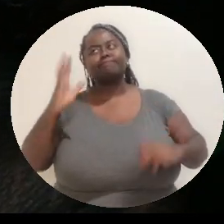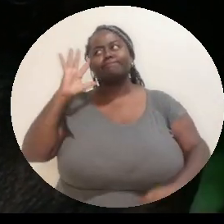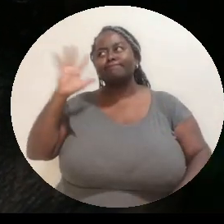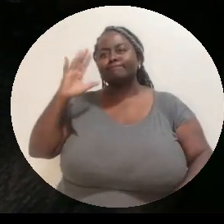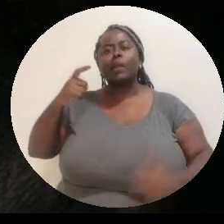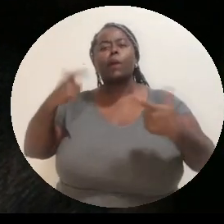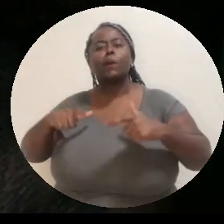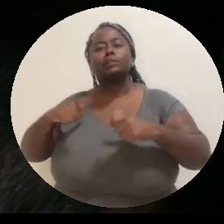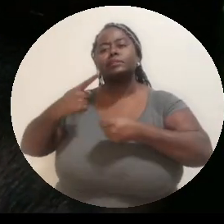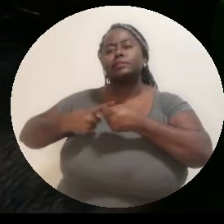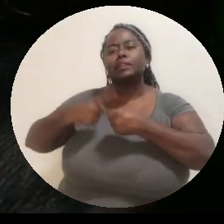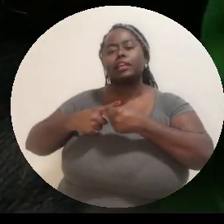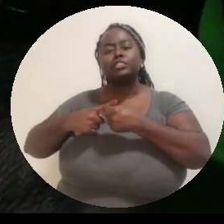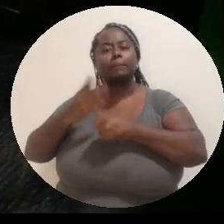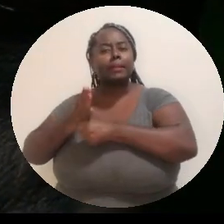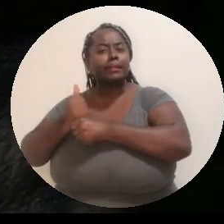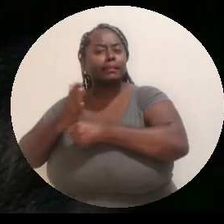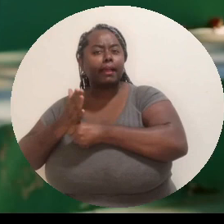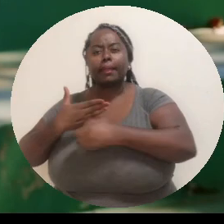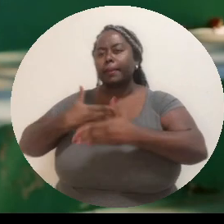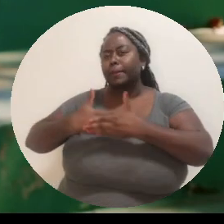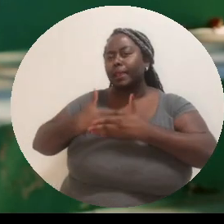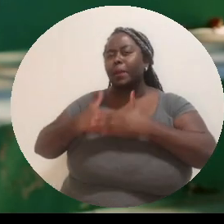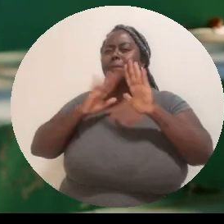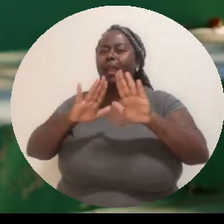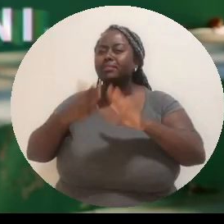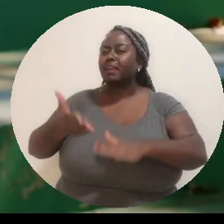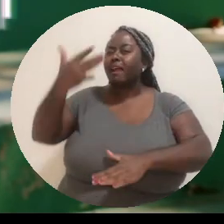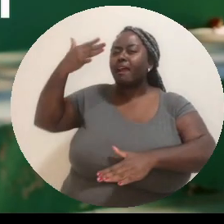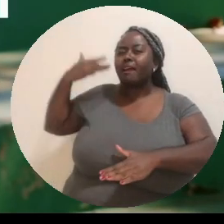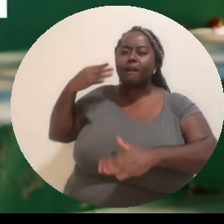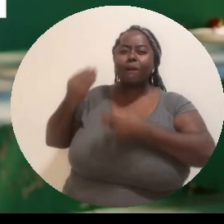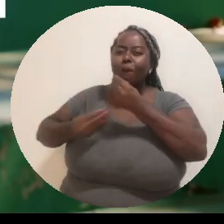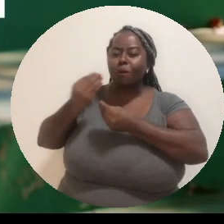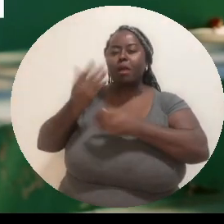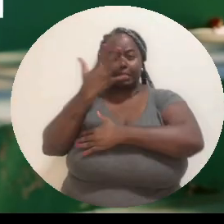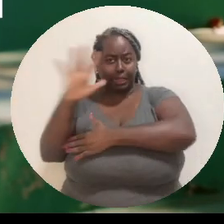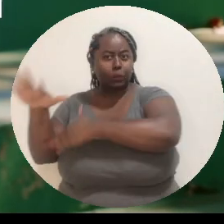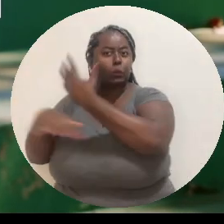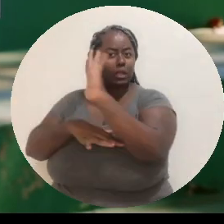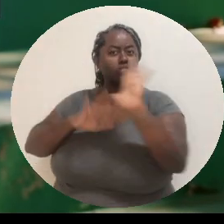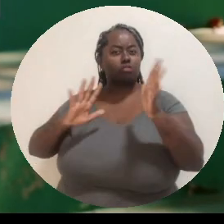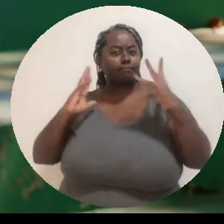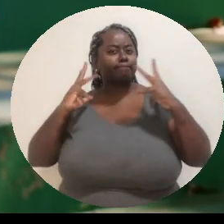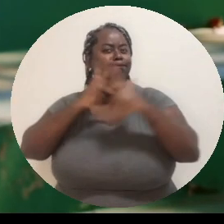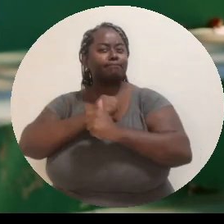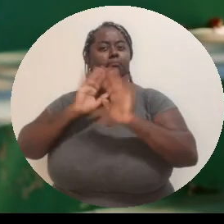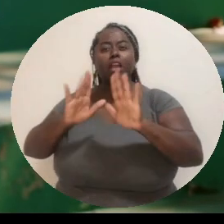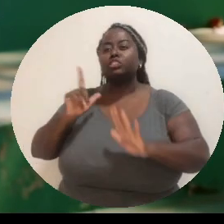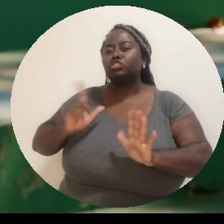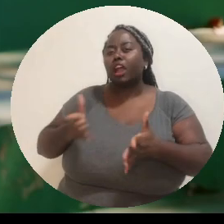estou em Ribeirão. Mas isso aqui antes, como é que é? Apesar que a natureza ela é bela por si só, mas já existia também seres humanos aqui